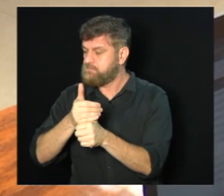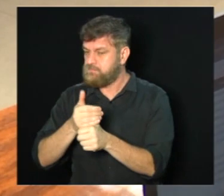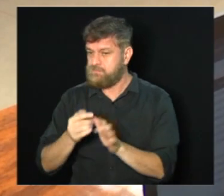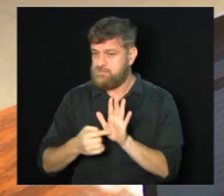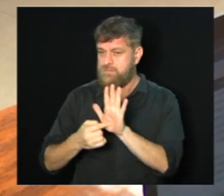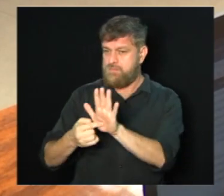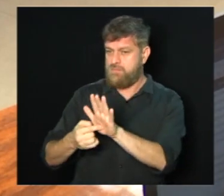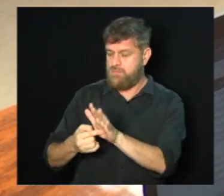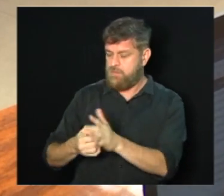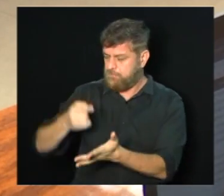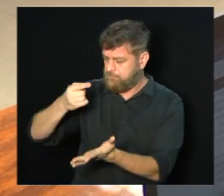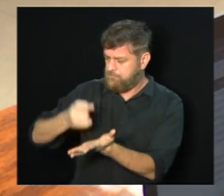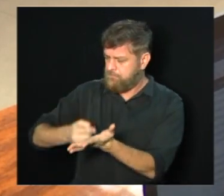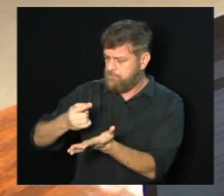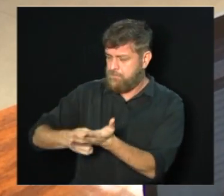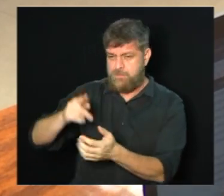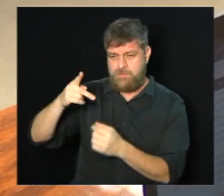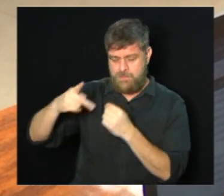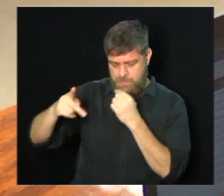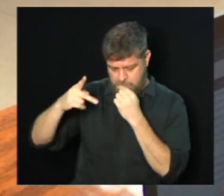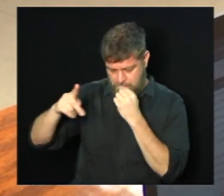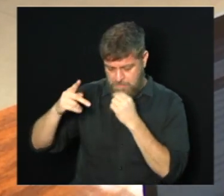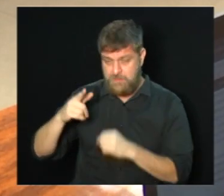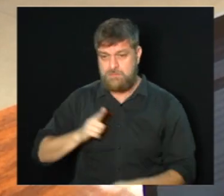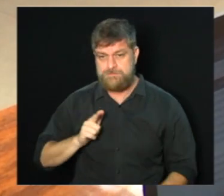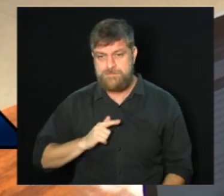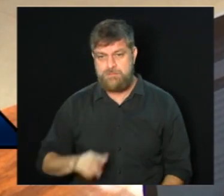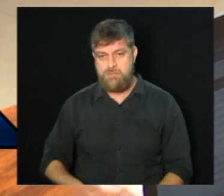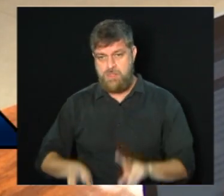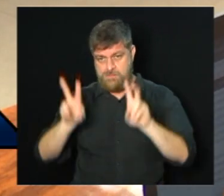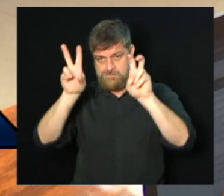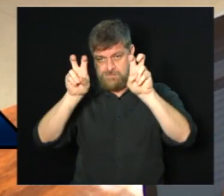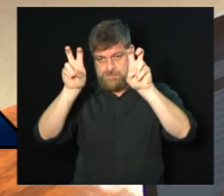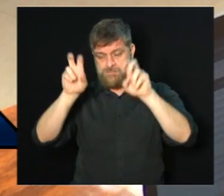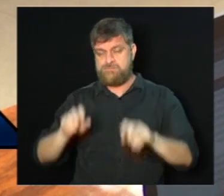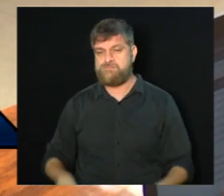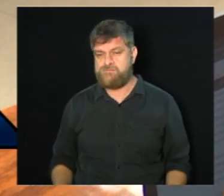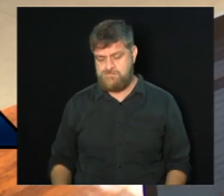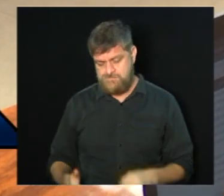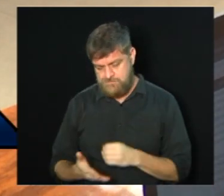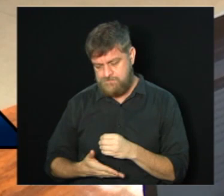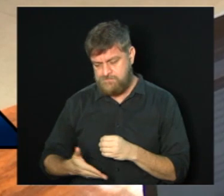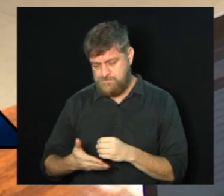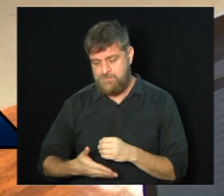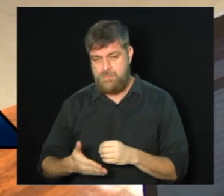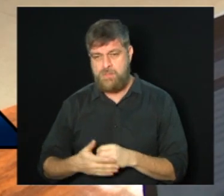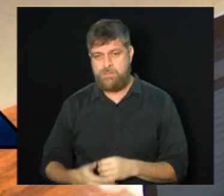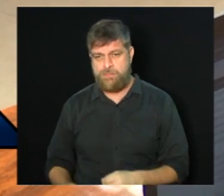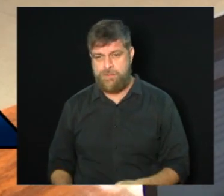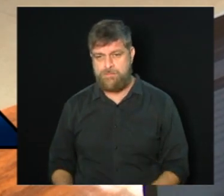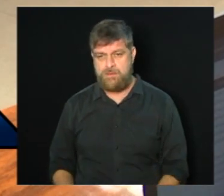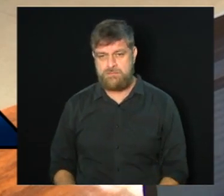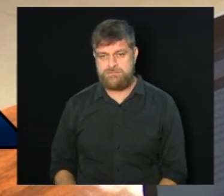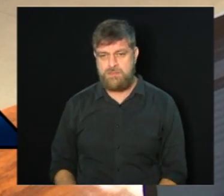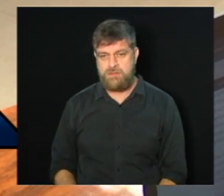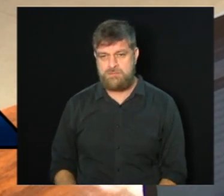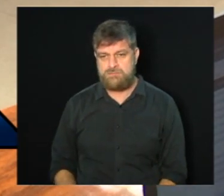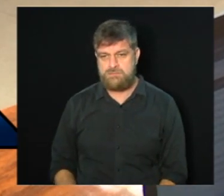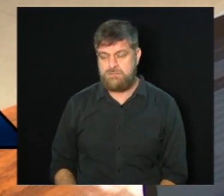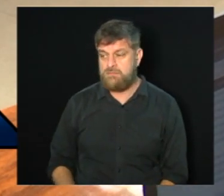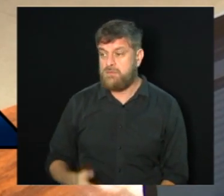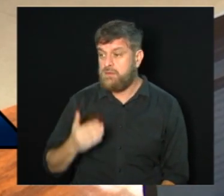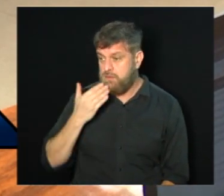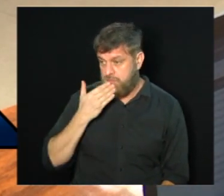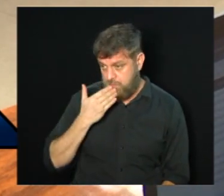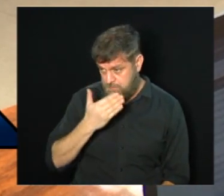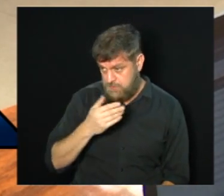seu compromisso com essa questão, com esse tema que é fundamental. Essa sua